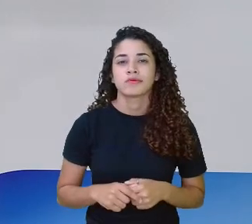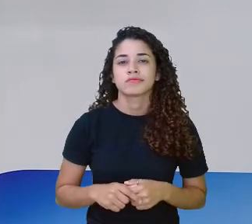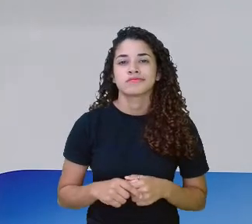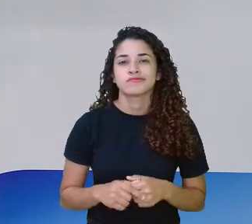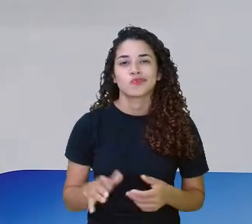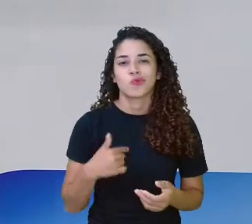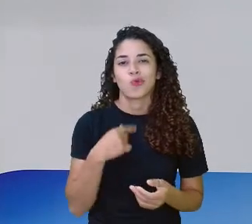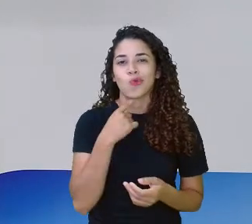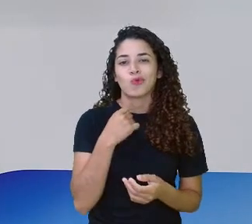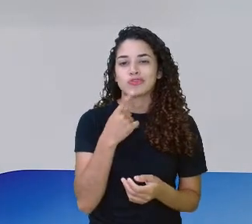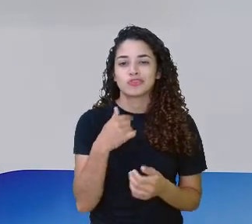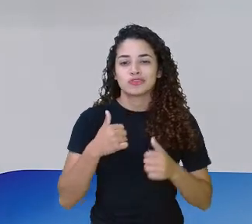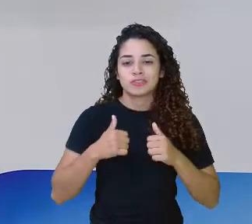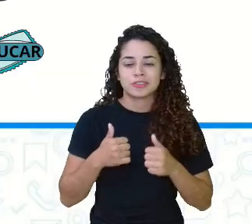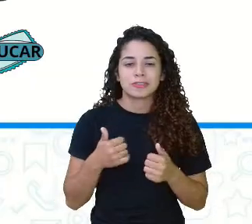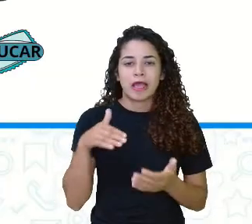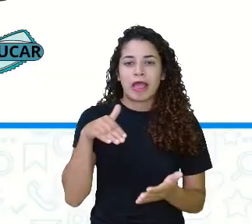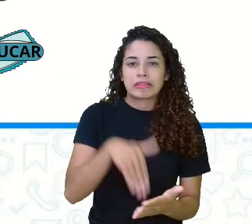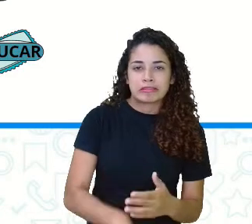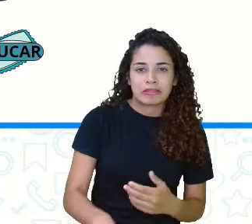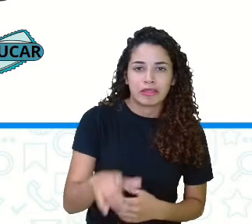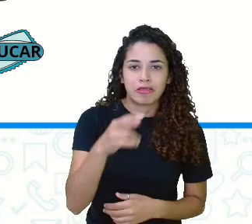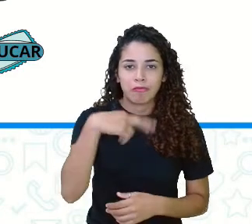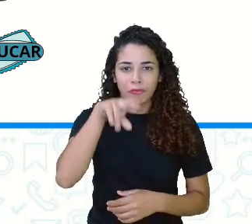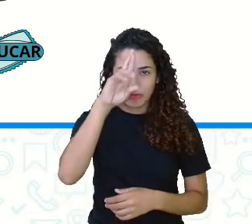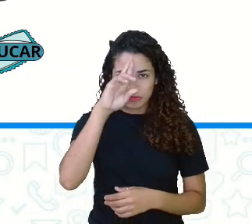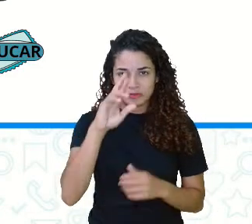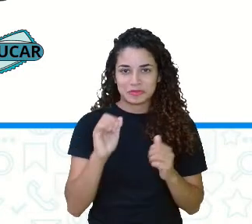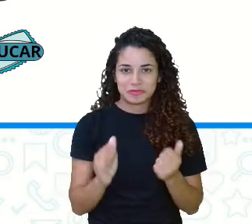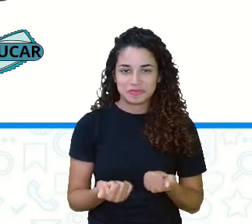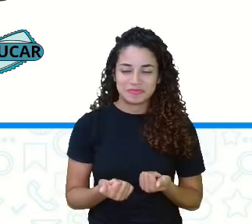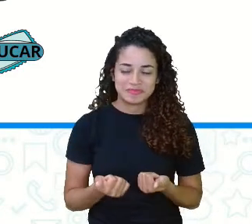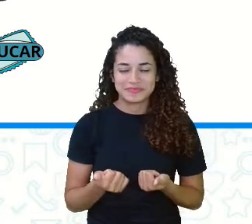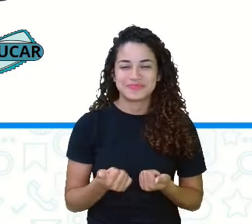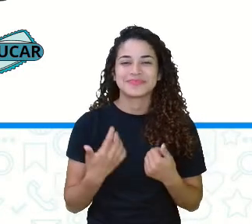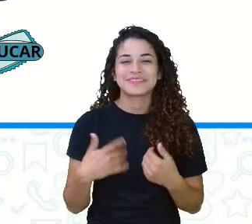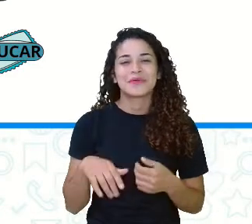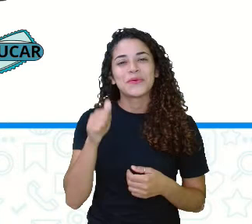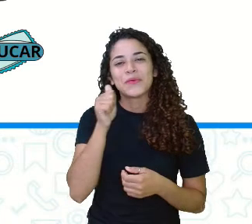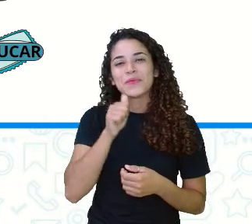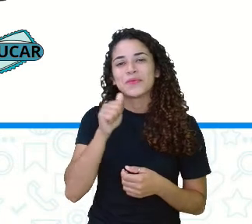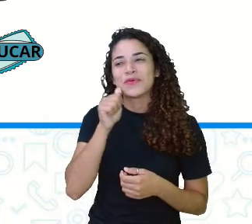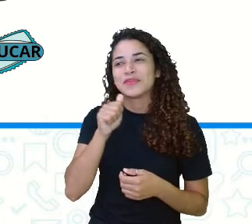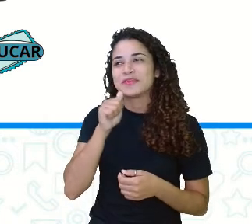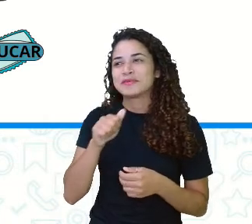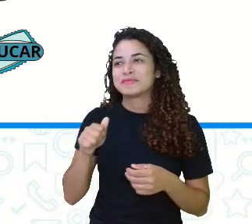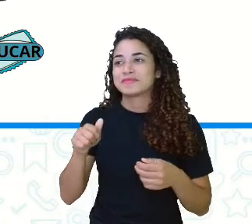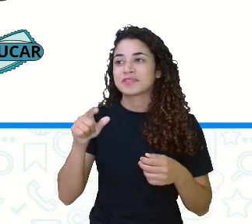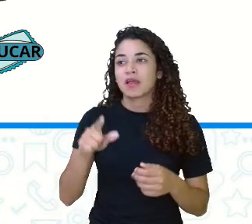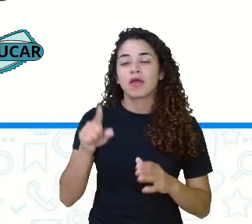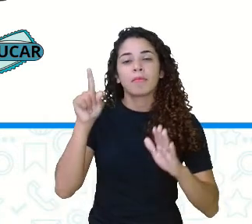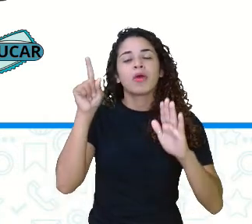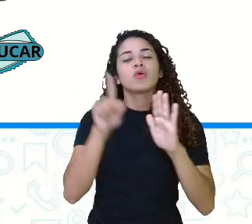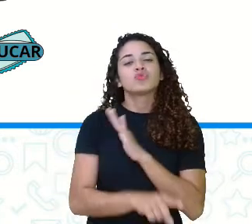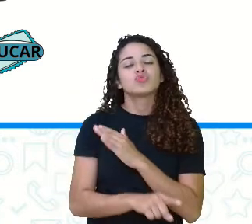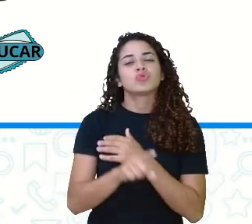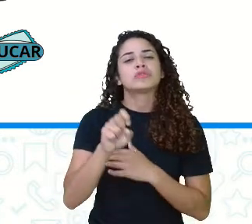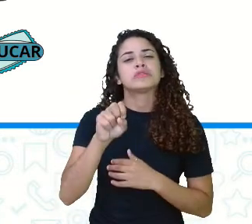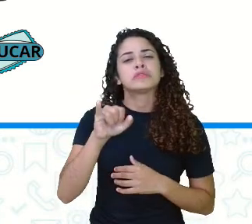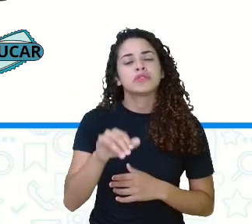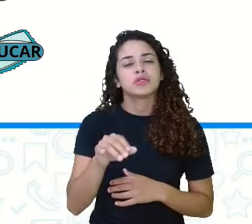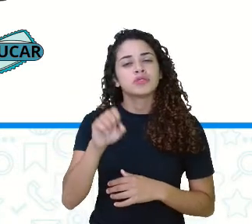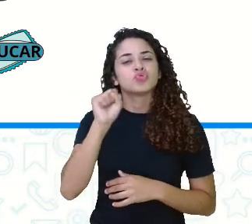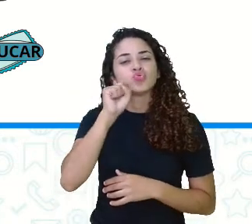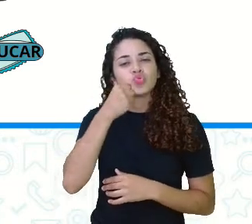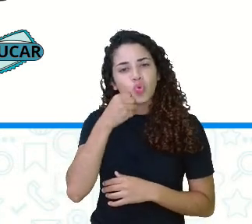não consigo ficar aqui até meio-dia. A balconista depois perguntou se o suco de Mariana